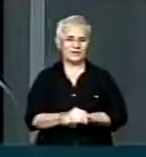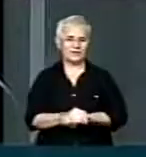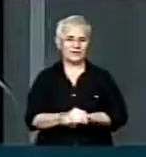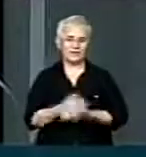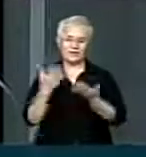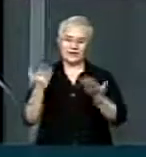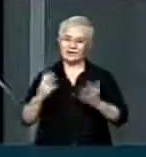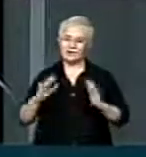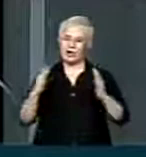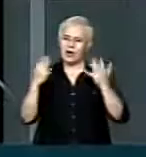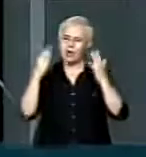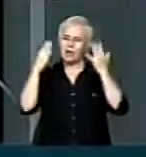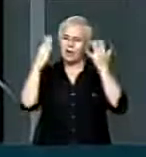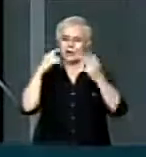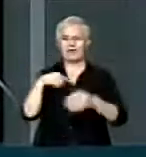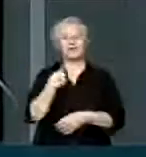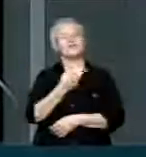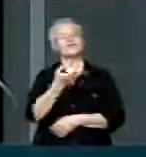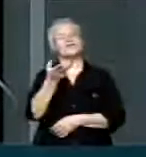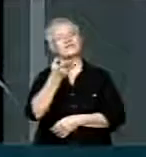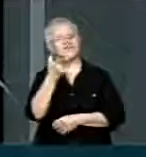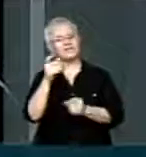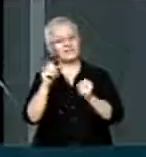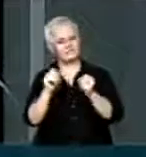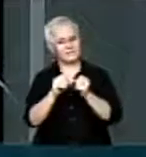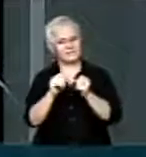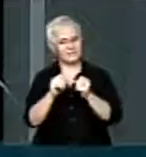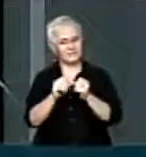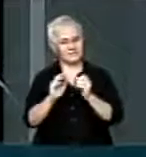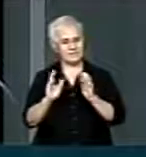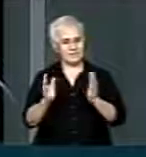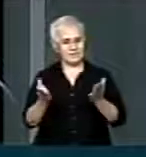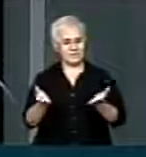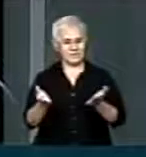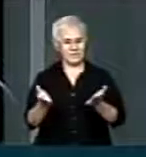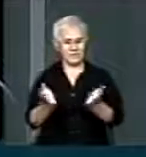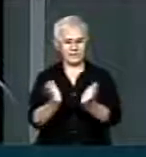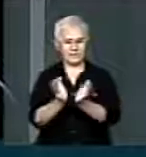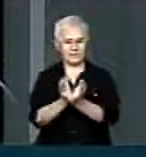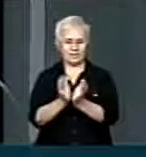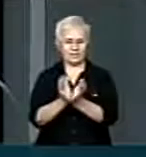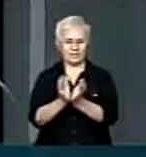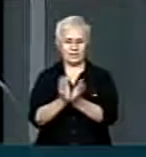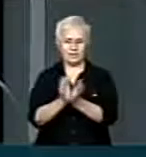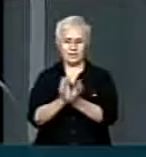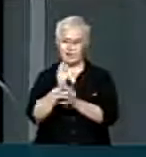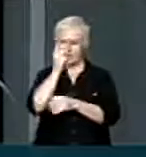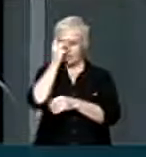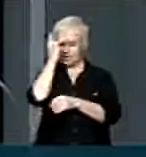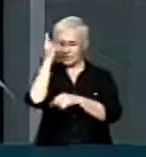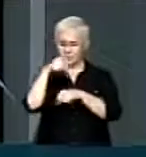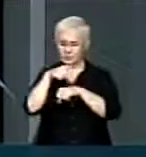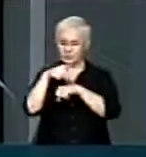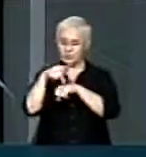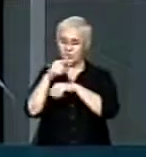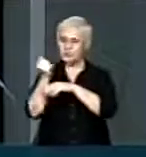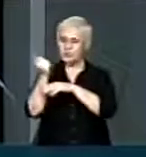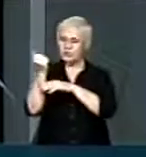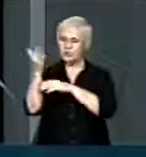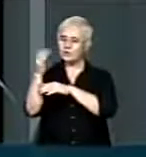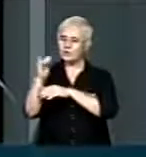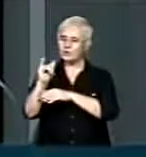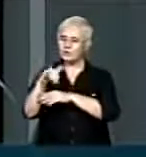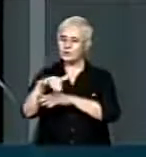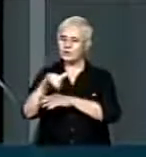nessa homenagem que nós queremos prestar dessa tribuna aos estrangeiros, aos imigrantes